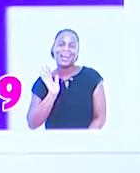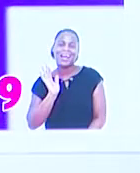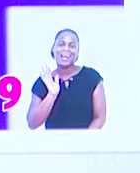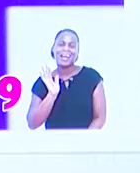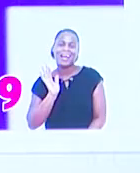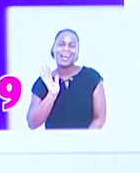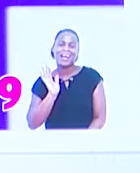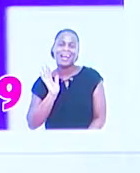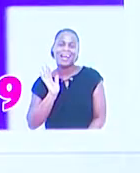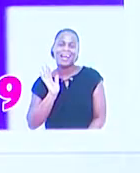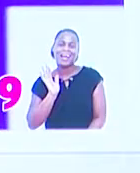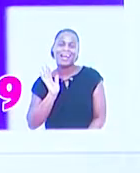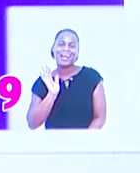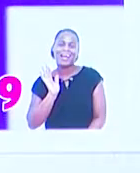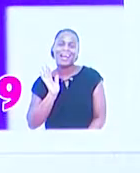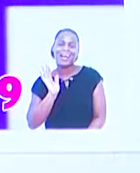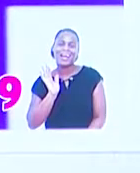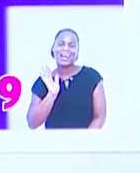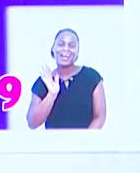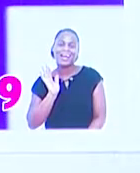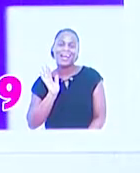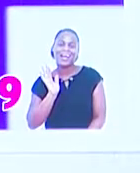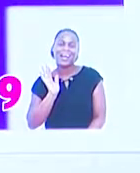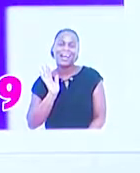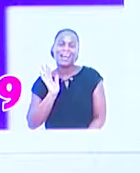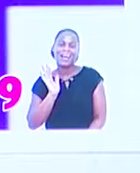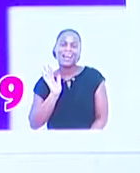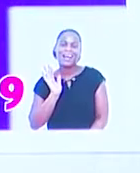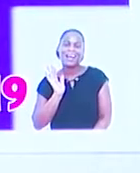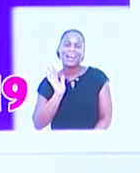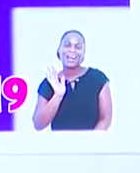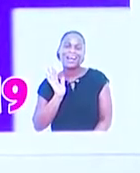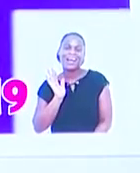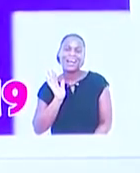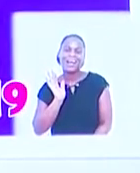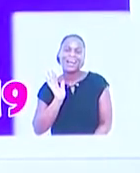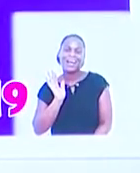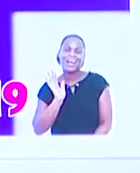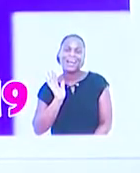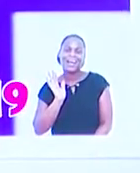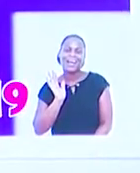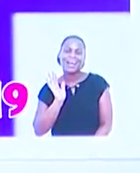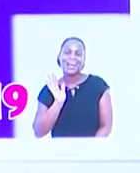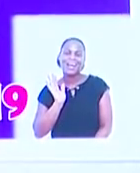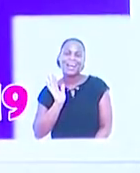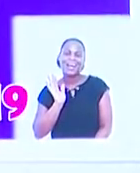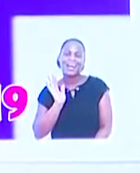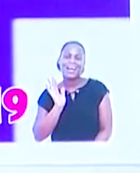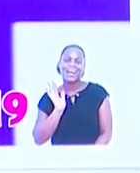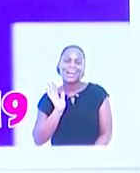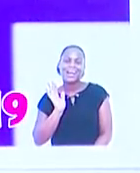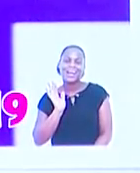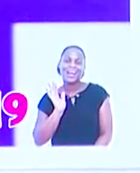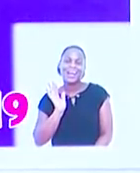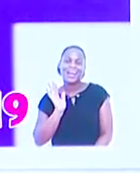o estudo da palavra chave na palavra chave Nós também destacamos o